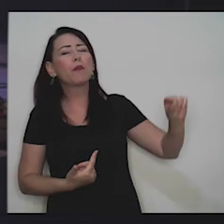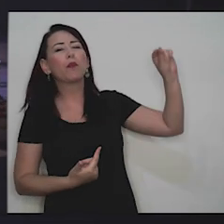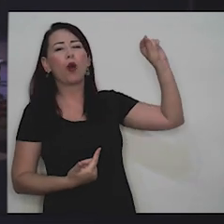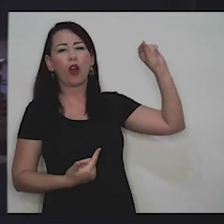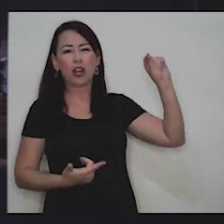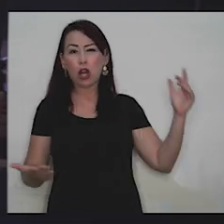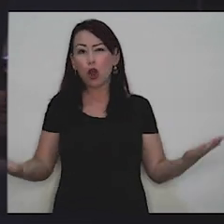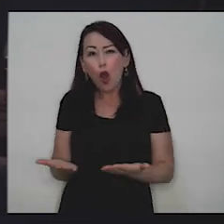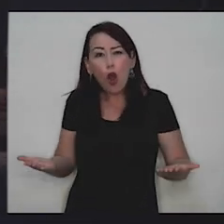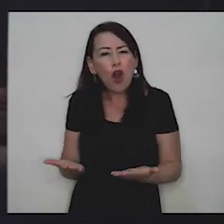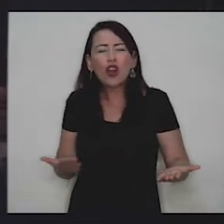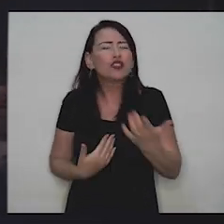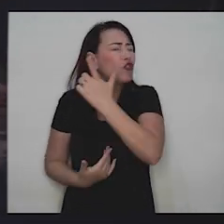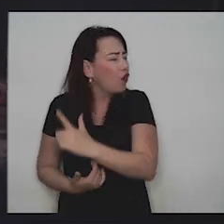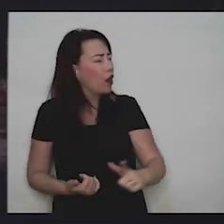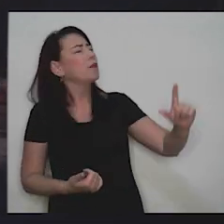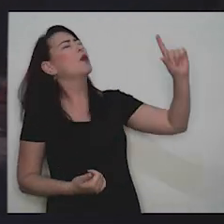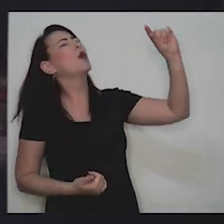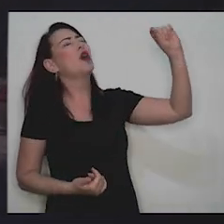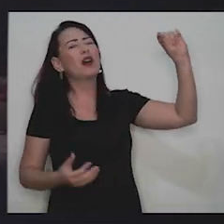embora. Hoje eu vou